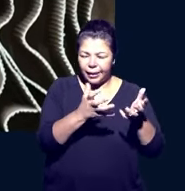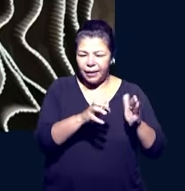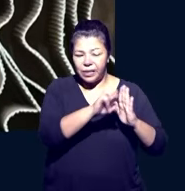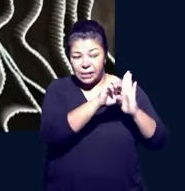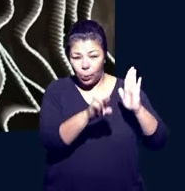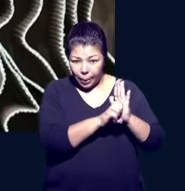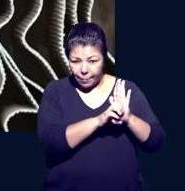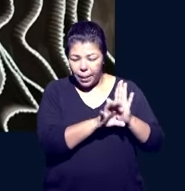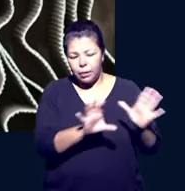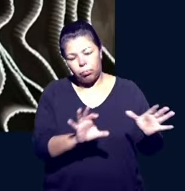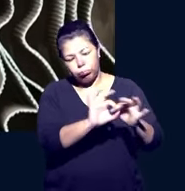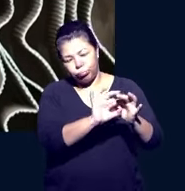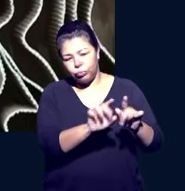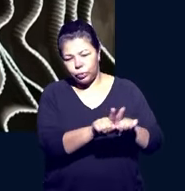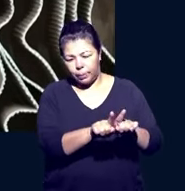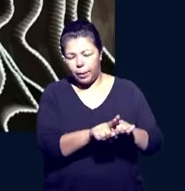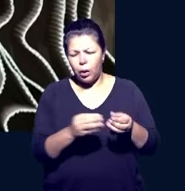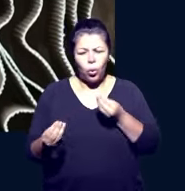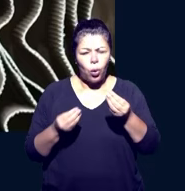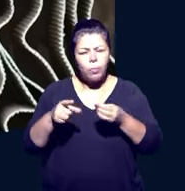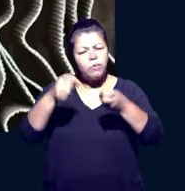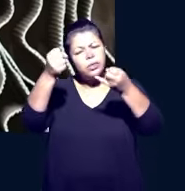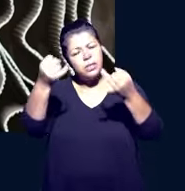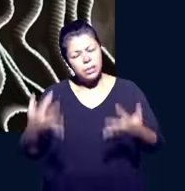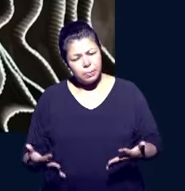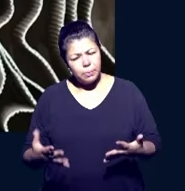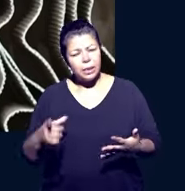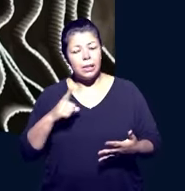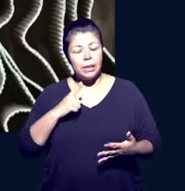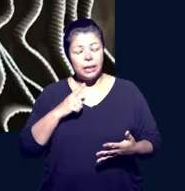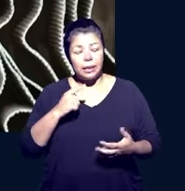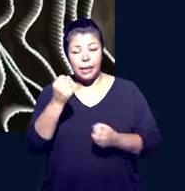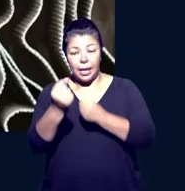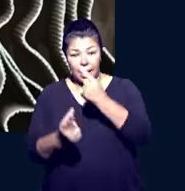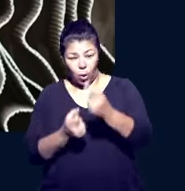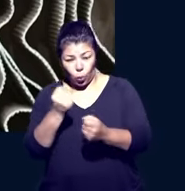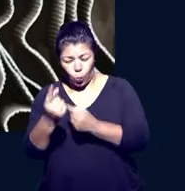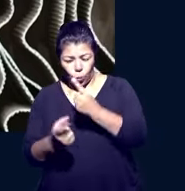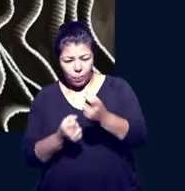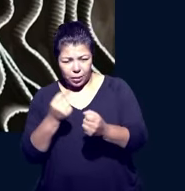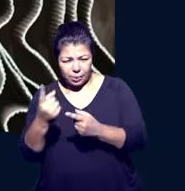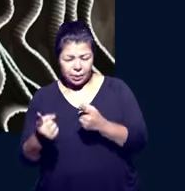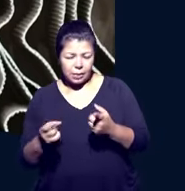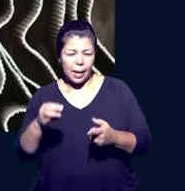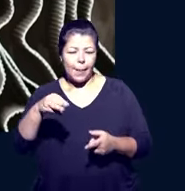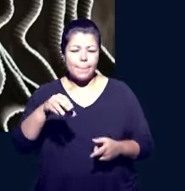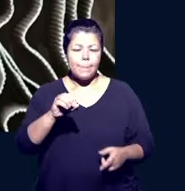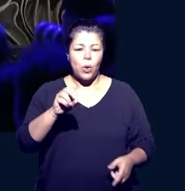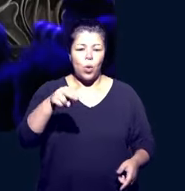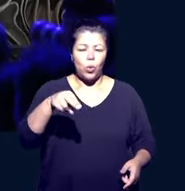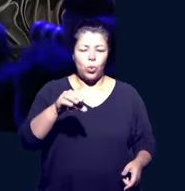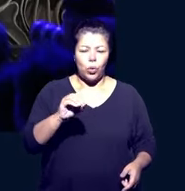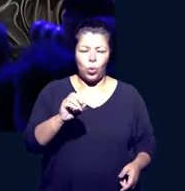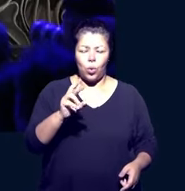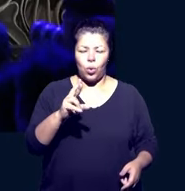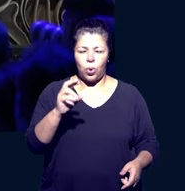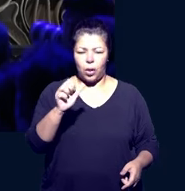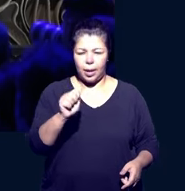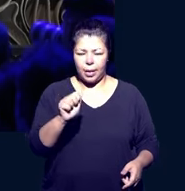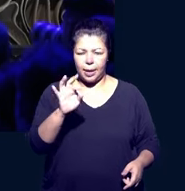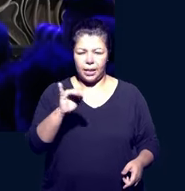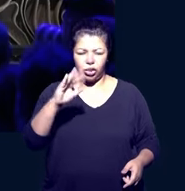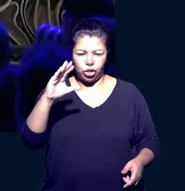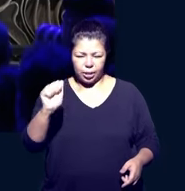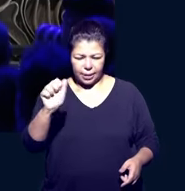fenômeno das decisões monocráticas e na conjuntura atual eu eu vejo muito